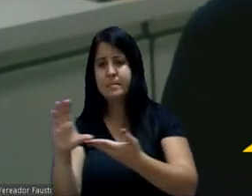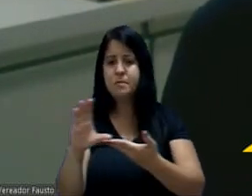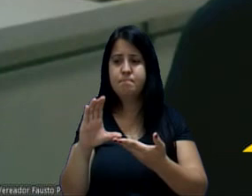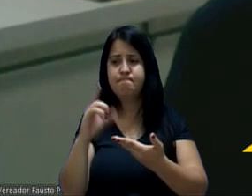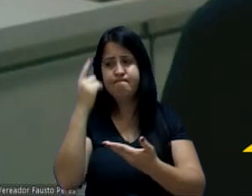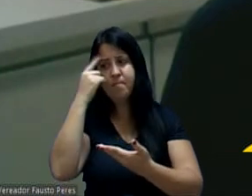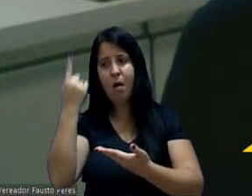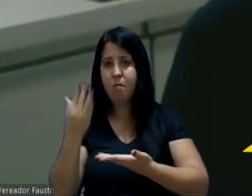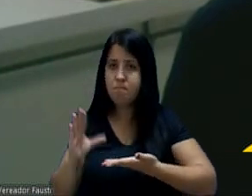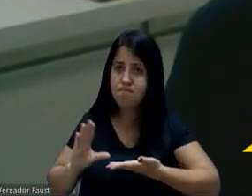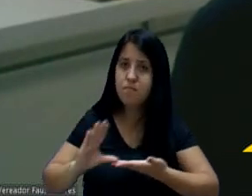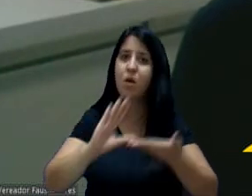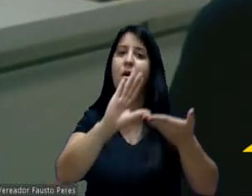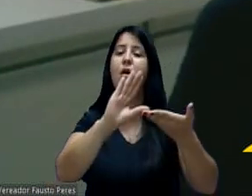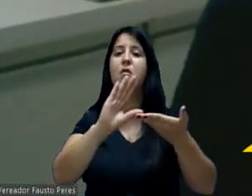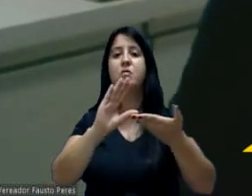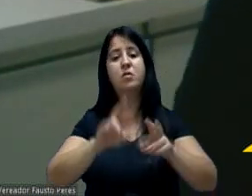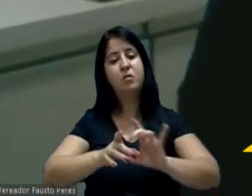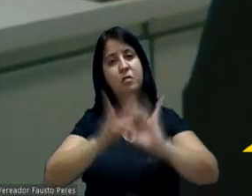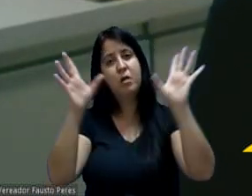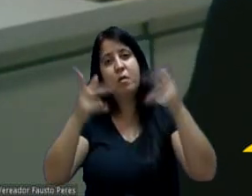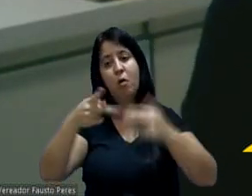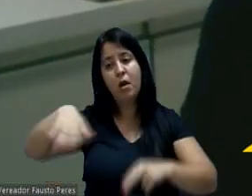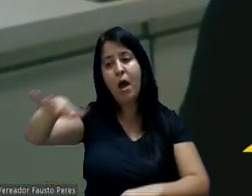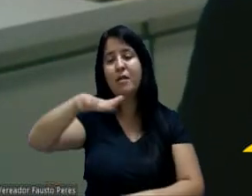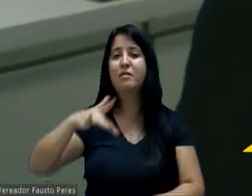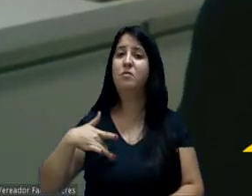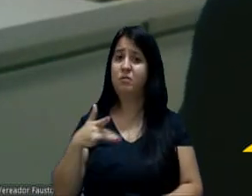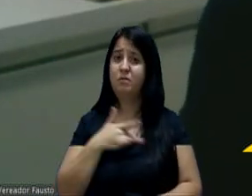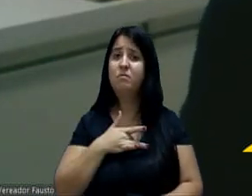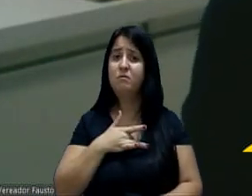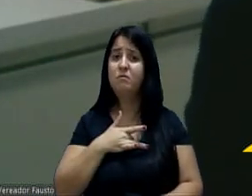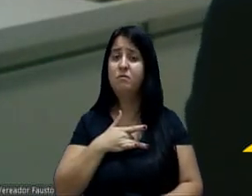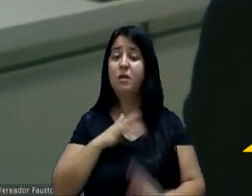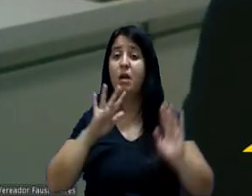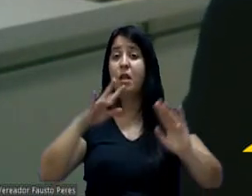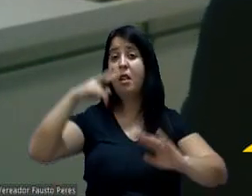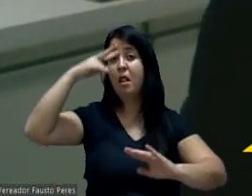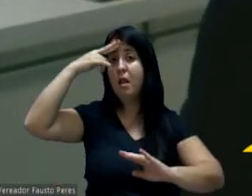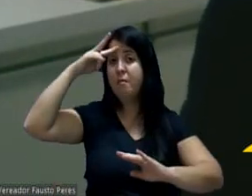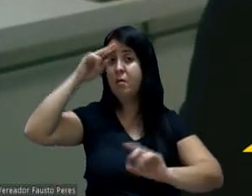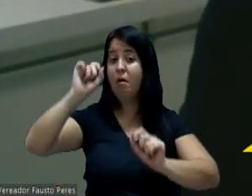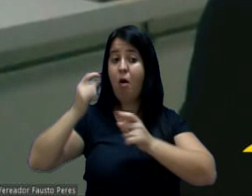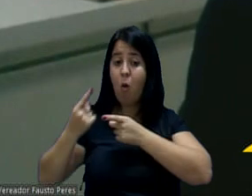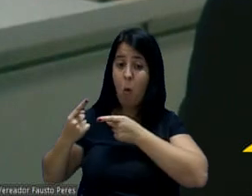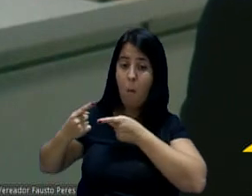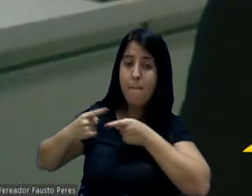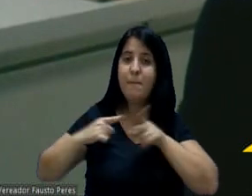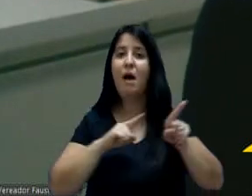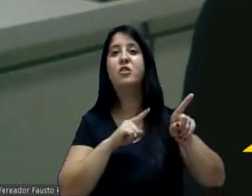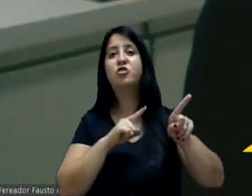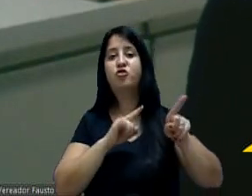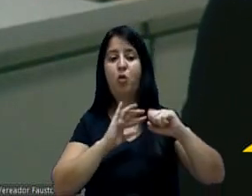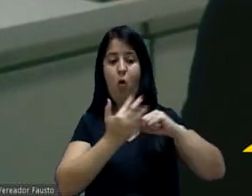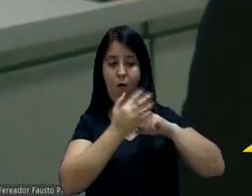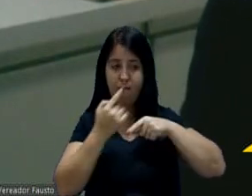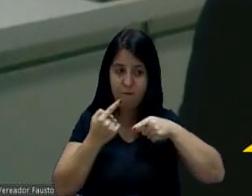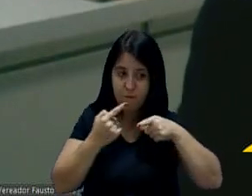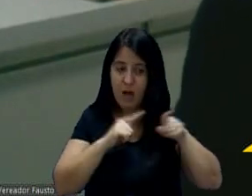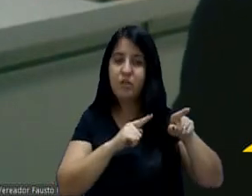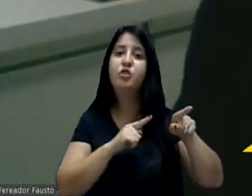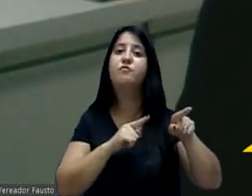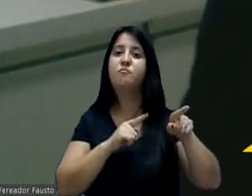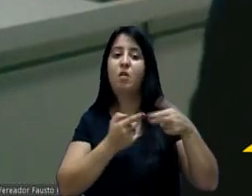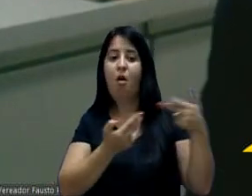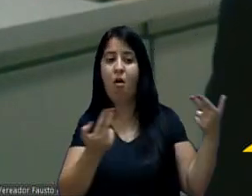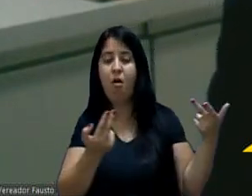essas emendas para que fique disponível aí para a saúde. E lembrando que o combate ao coronavírus, ao Covid-19,